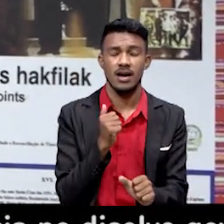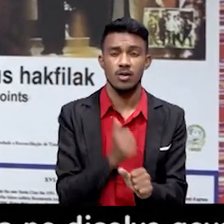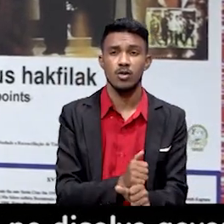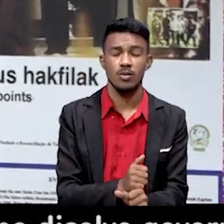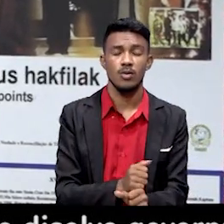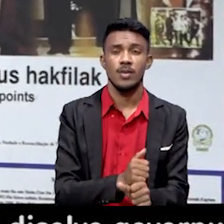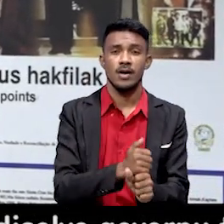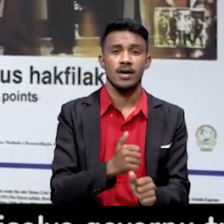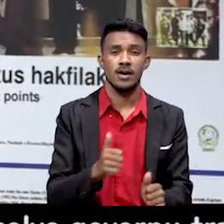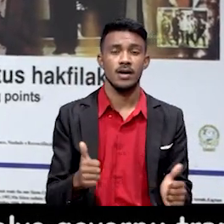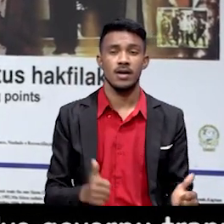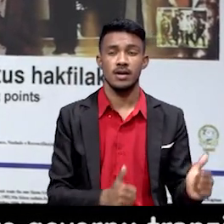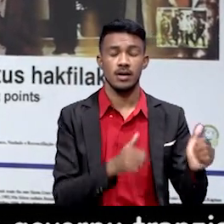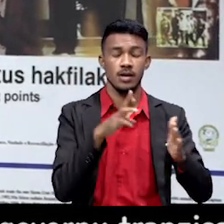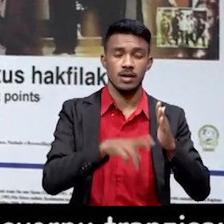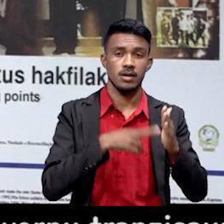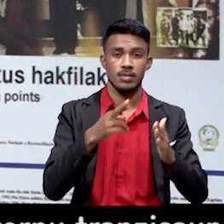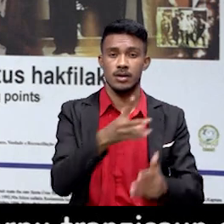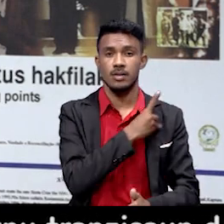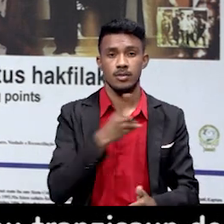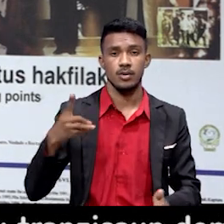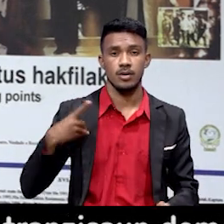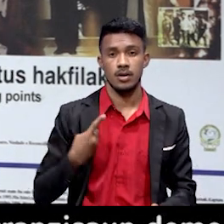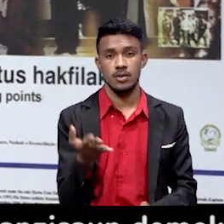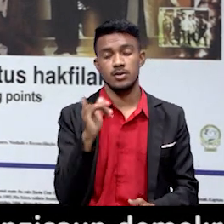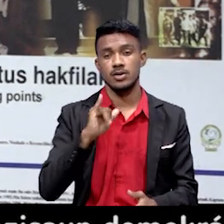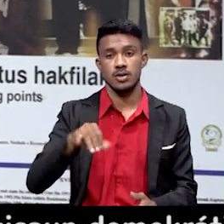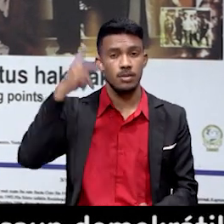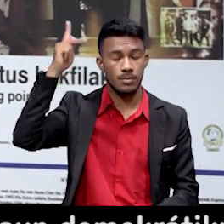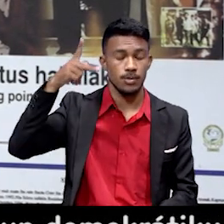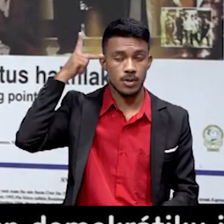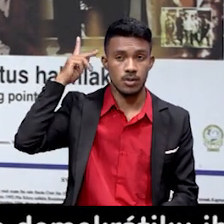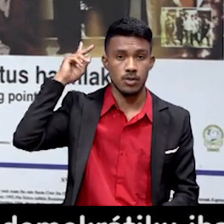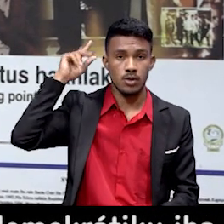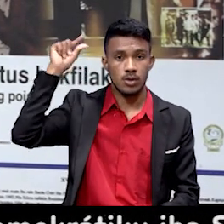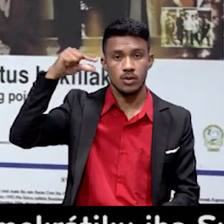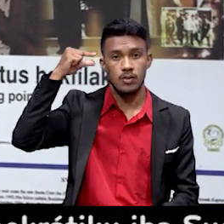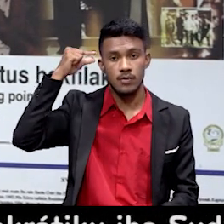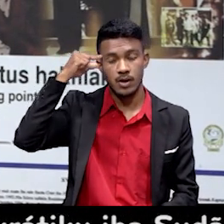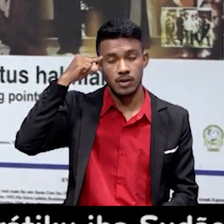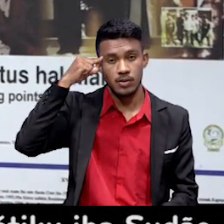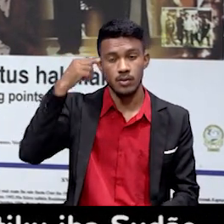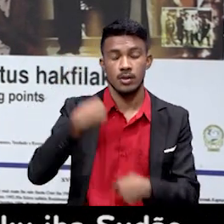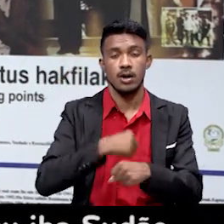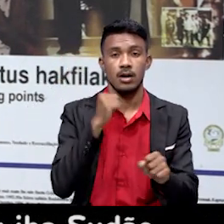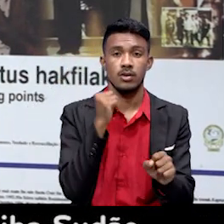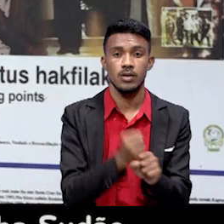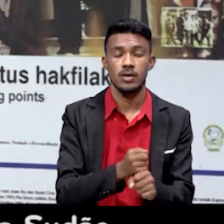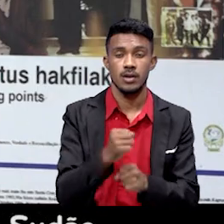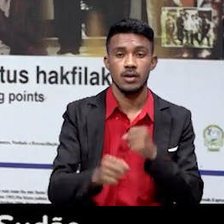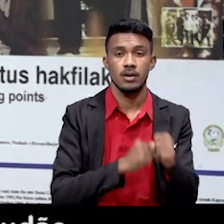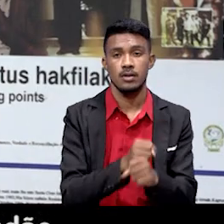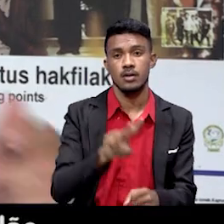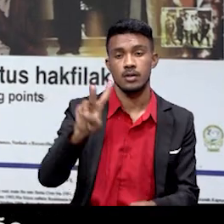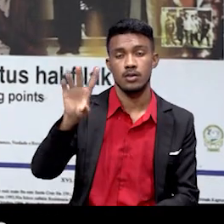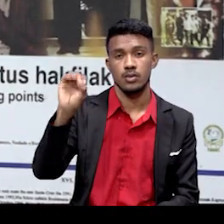deputado ser assembleia constituinte para primeiro governo a rua 2001